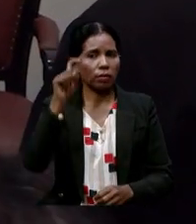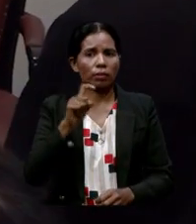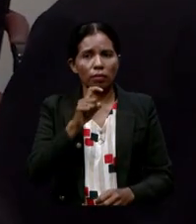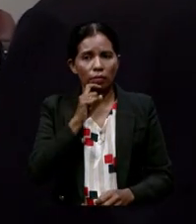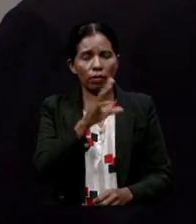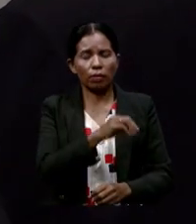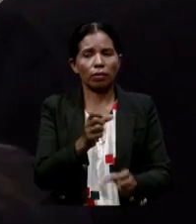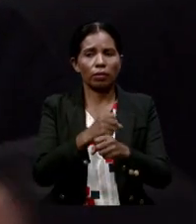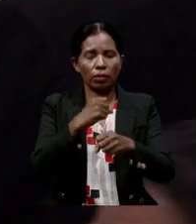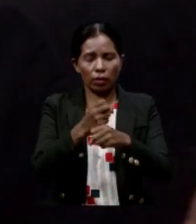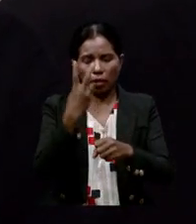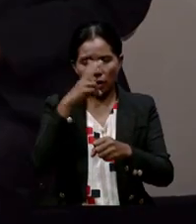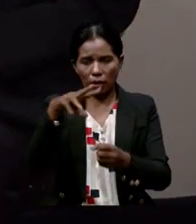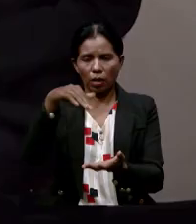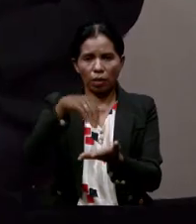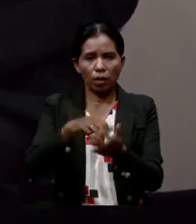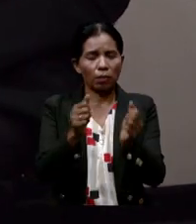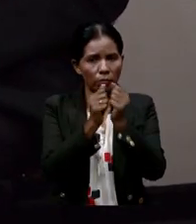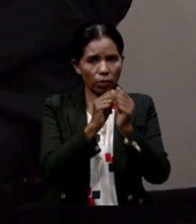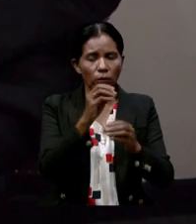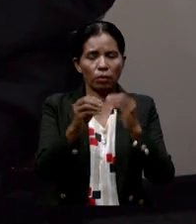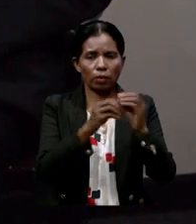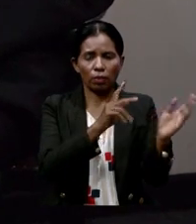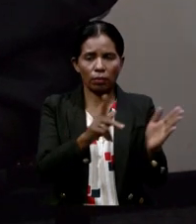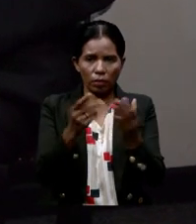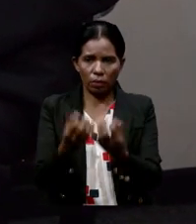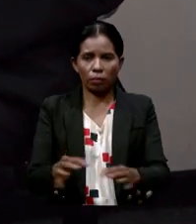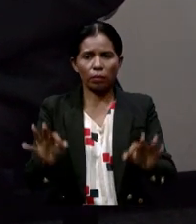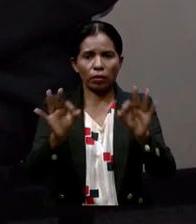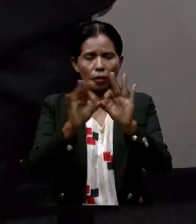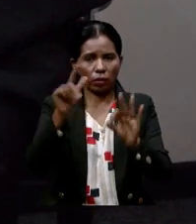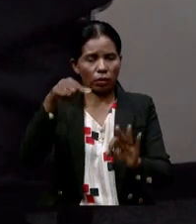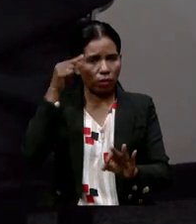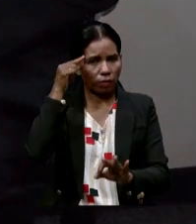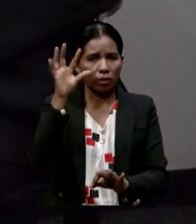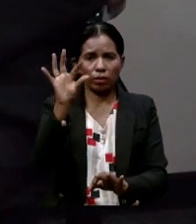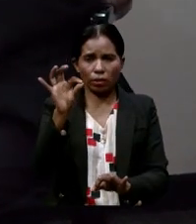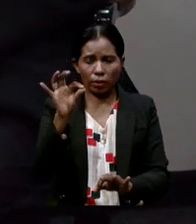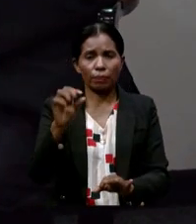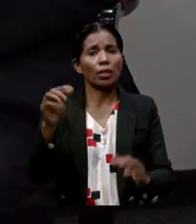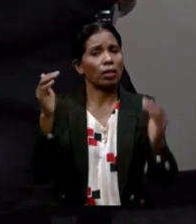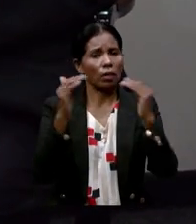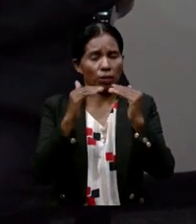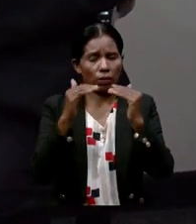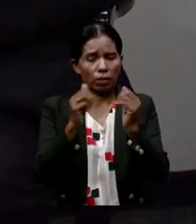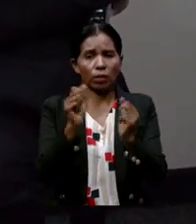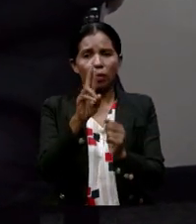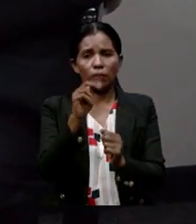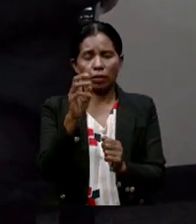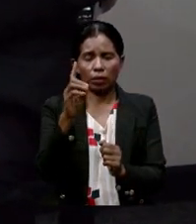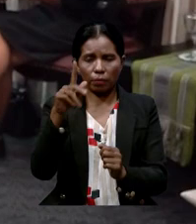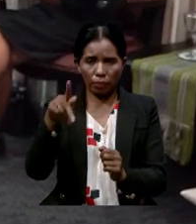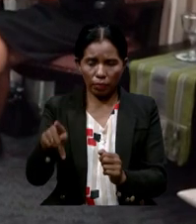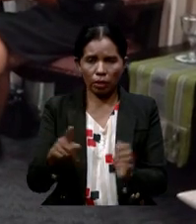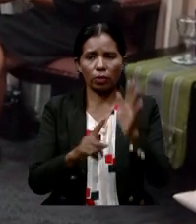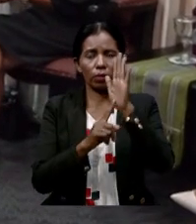ho de halo revizaun hamutu konaba plano prioridade Governu dasianian. Nune ihe encontro nei, UNDP afirma